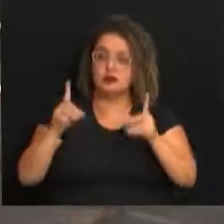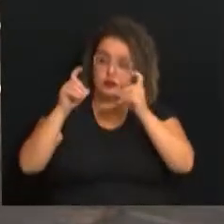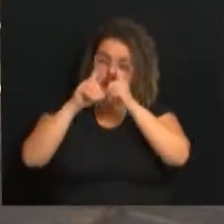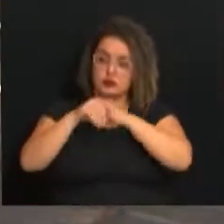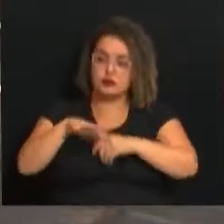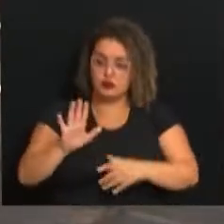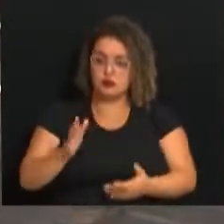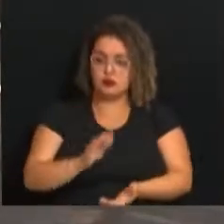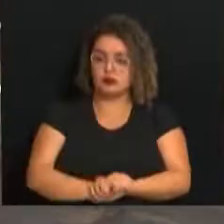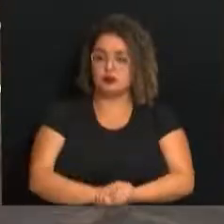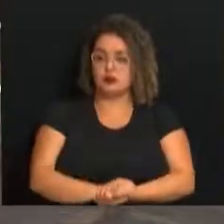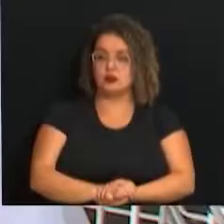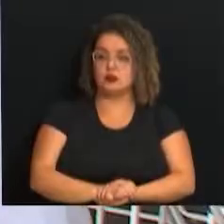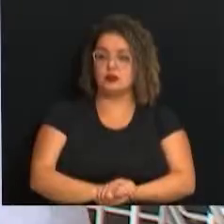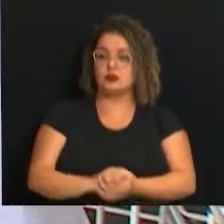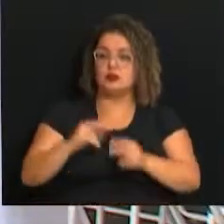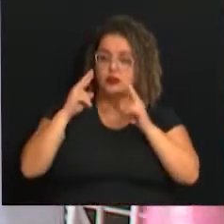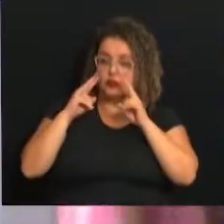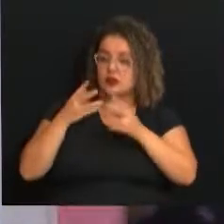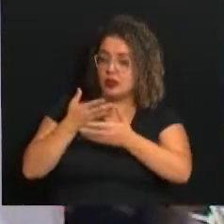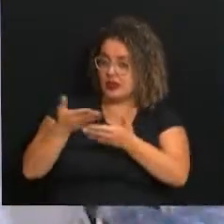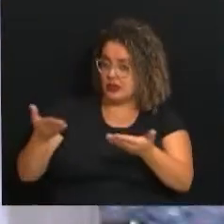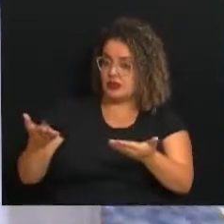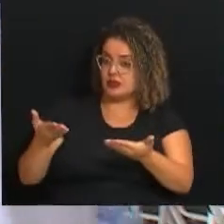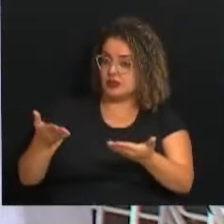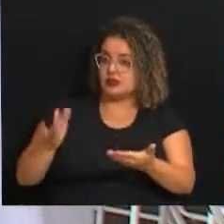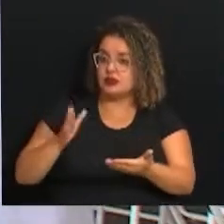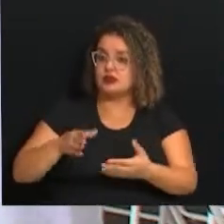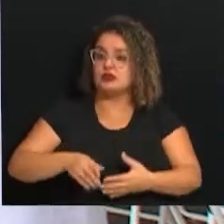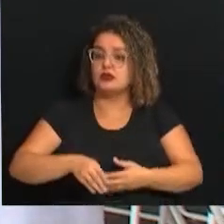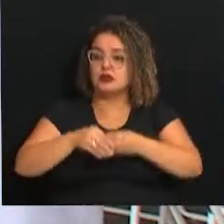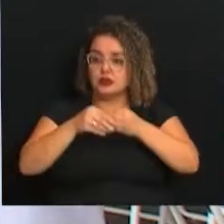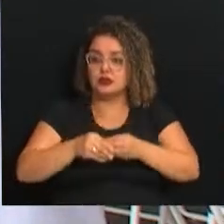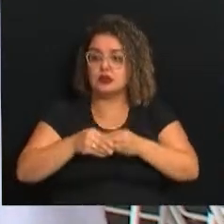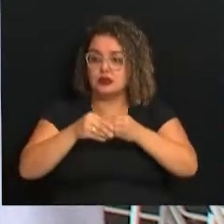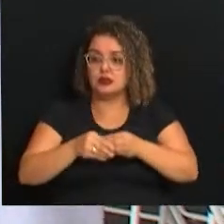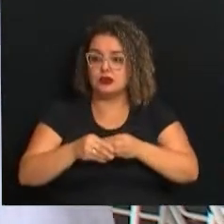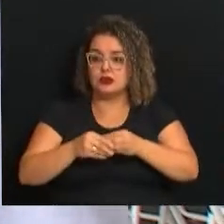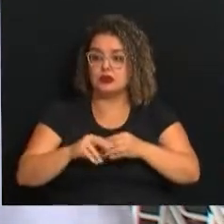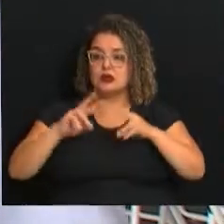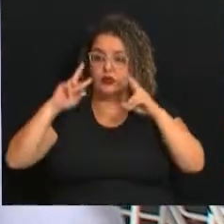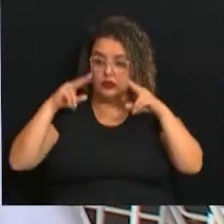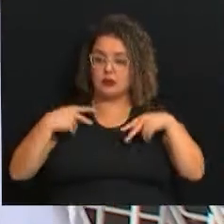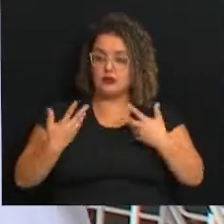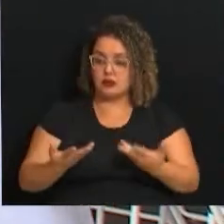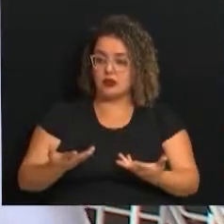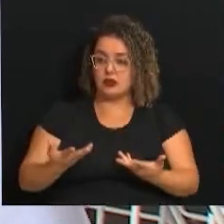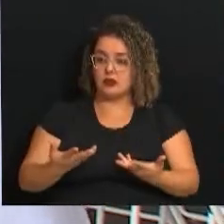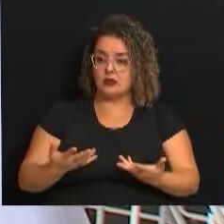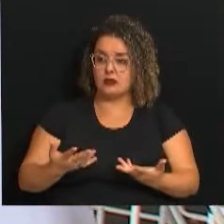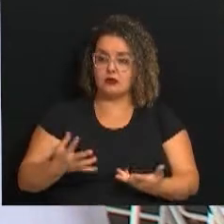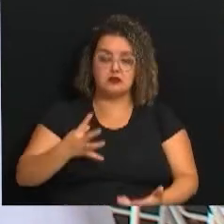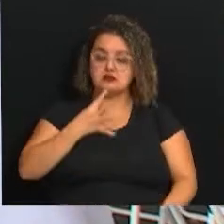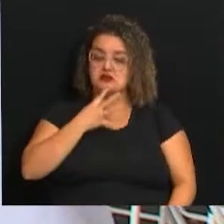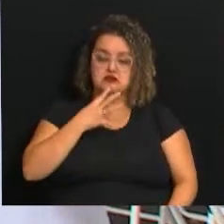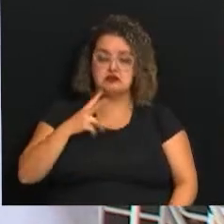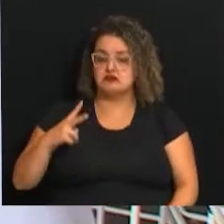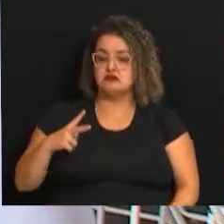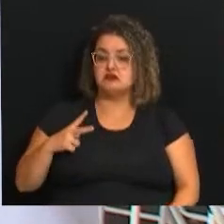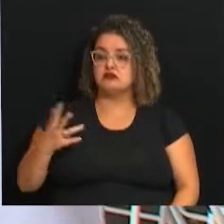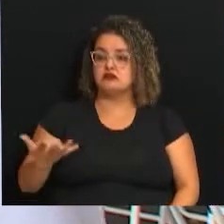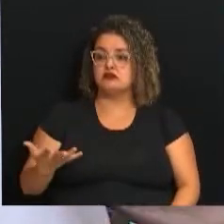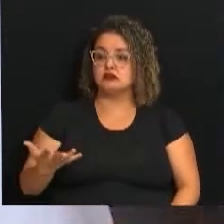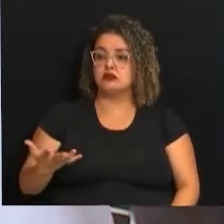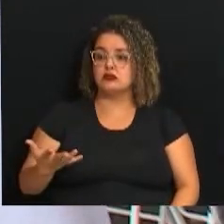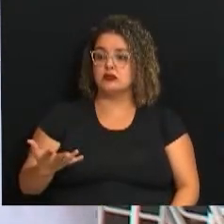academia dificultou a gente cada vez mais eles aqui hoje como muitos aqui já me cumprimentaram e me reconheceram pessoas que eu nem